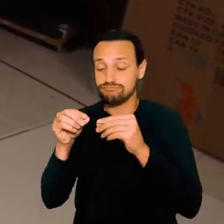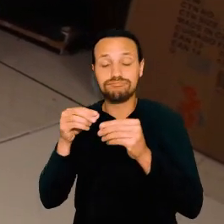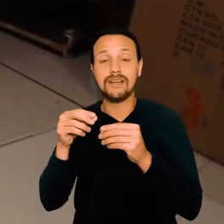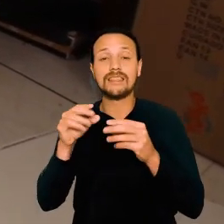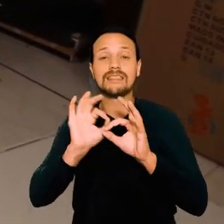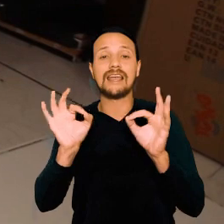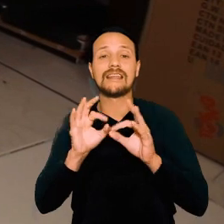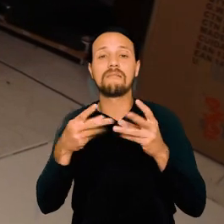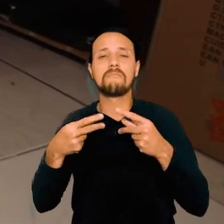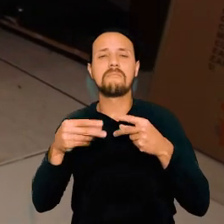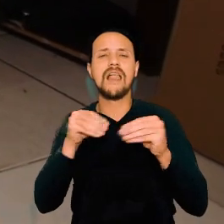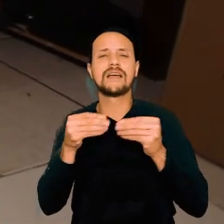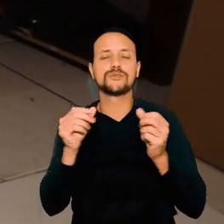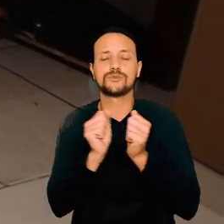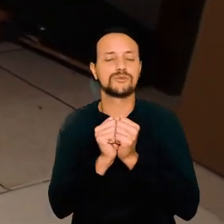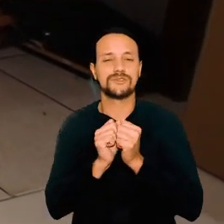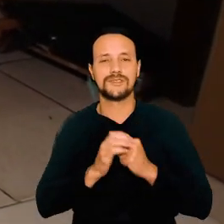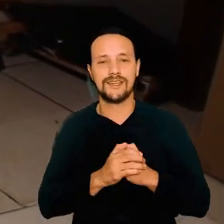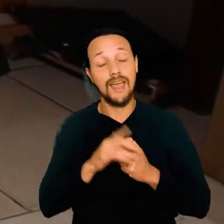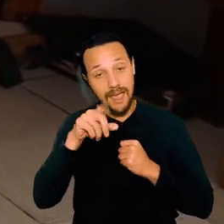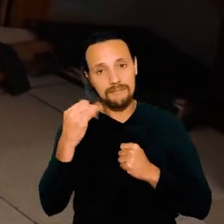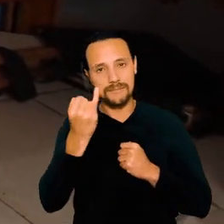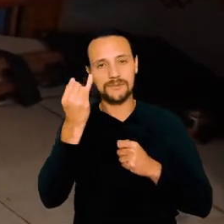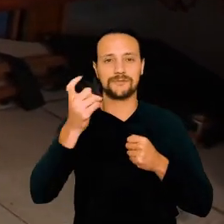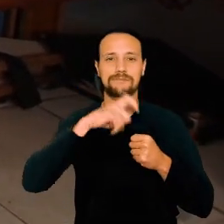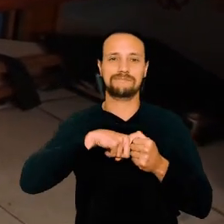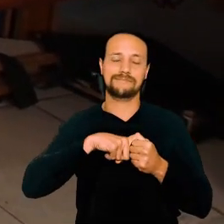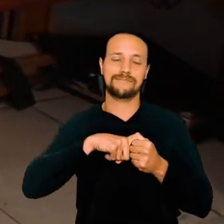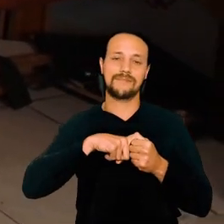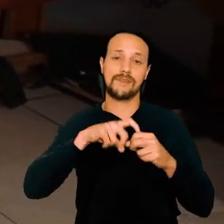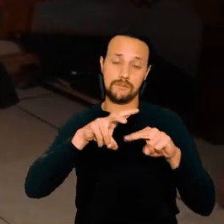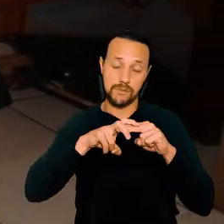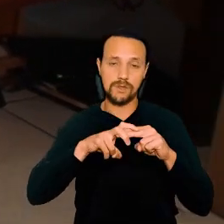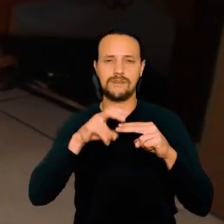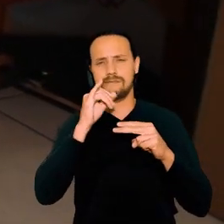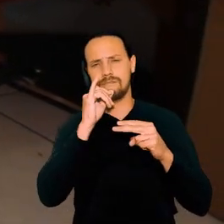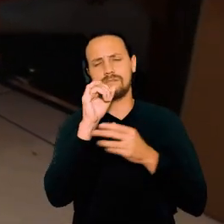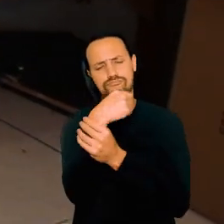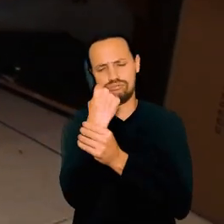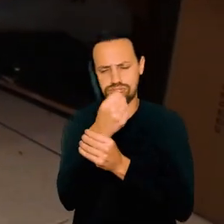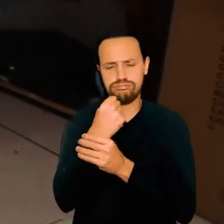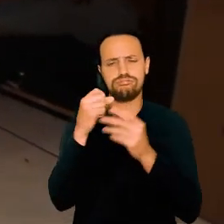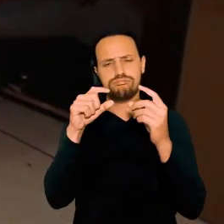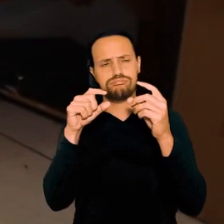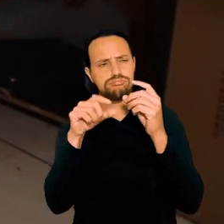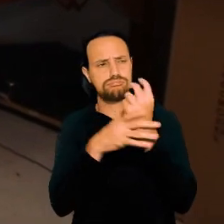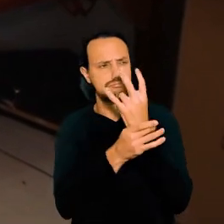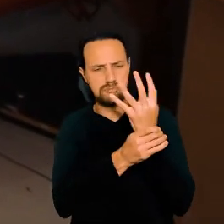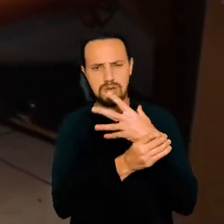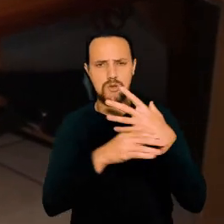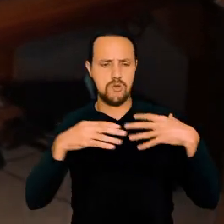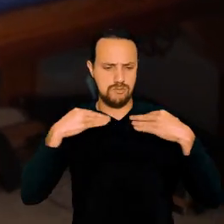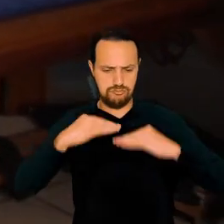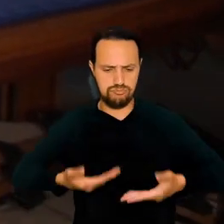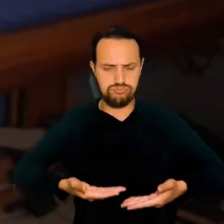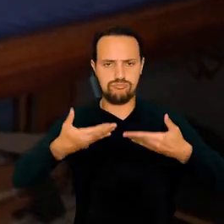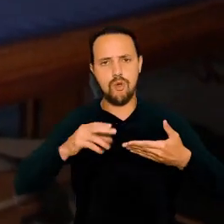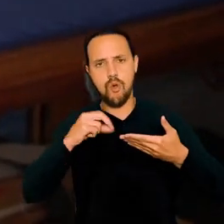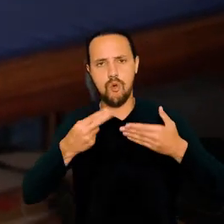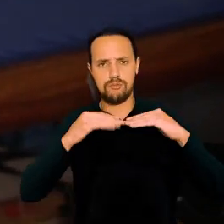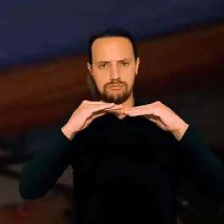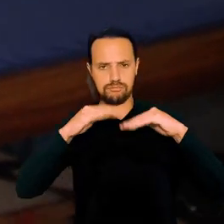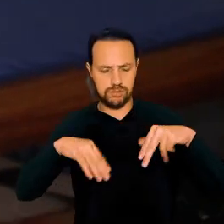paciente. E pensando, né, na Alessandra que a gente conversou agora há pouco, o que, que foi o trabalho com ela?